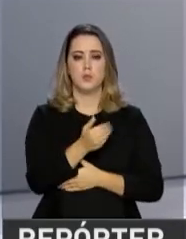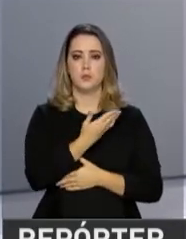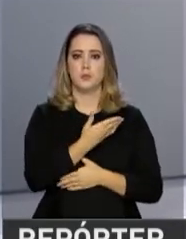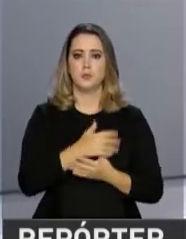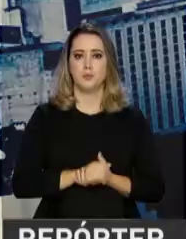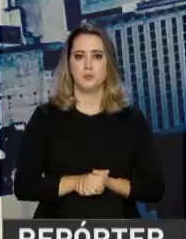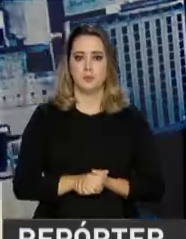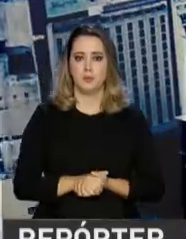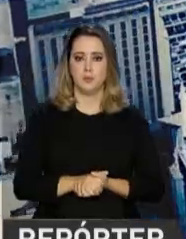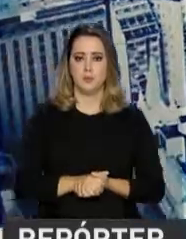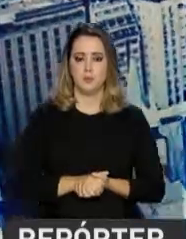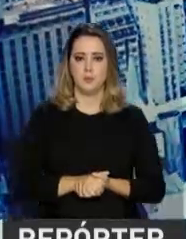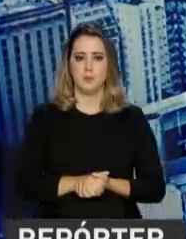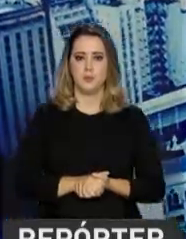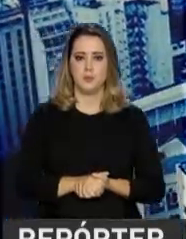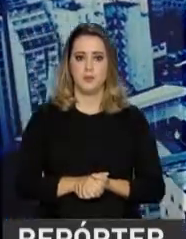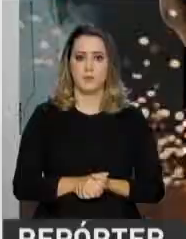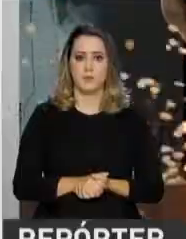cara